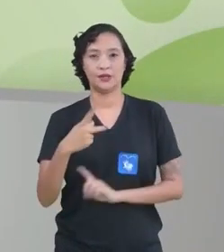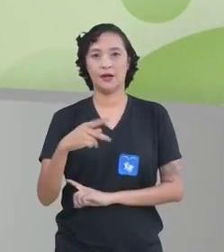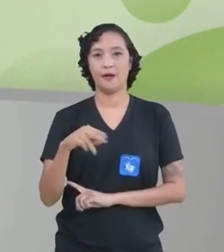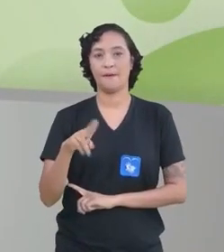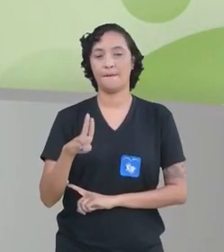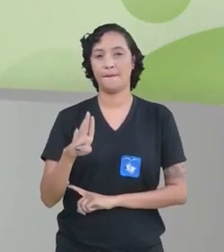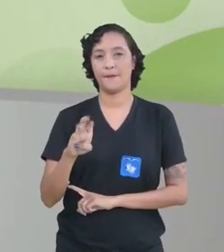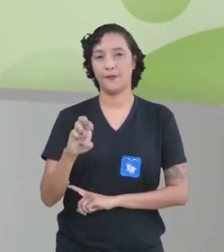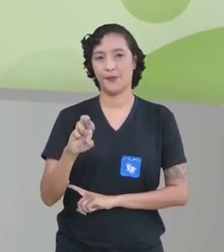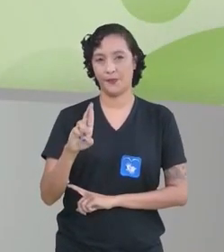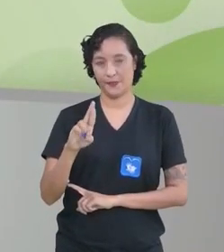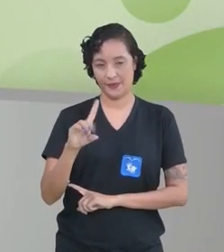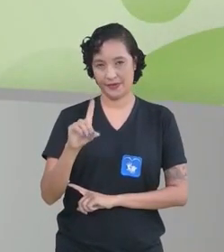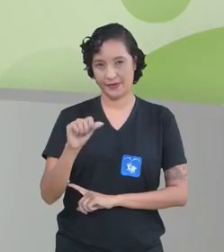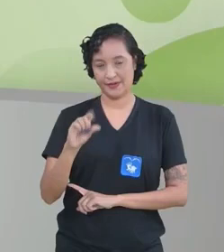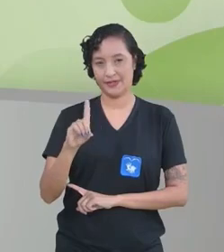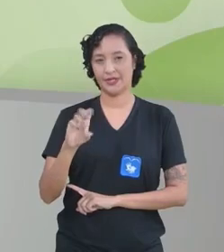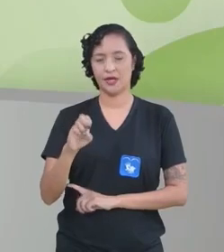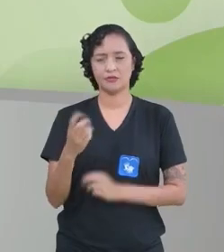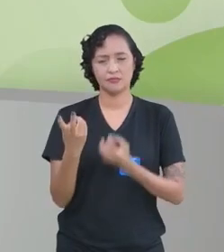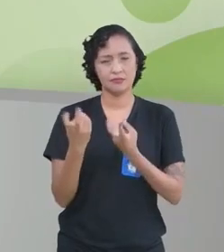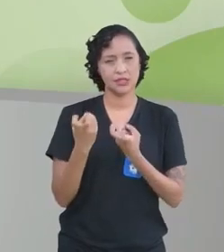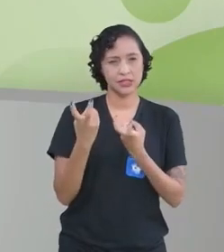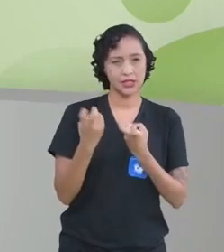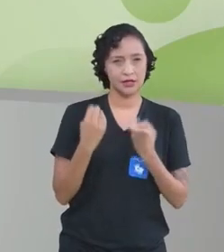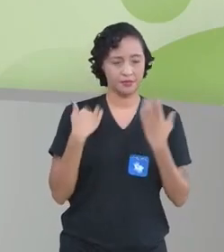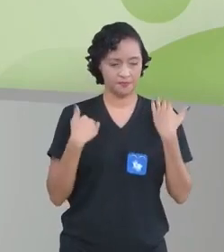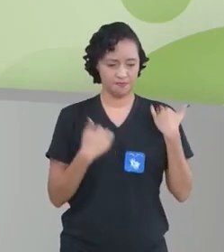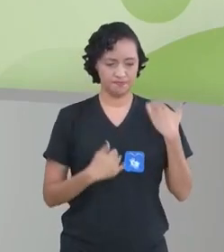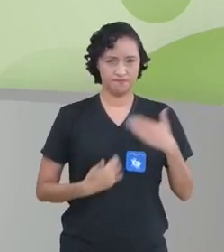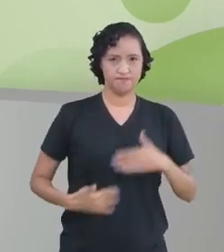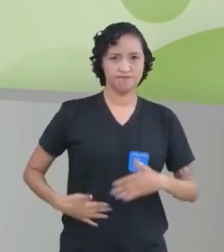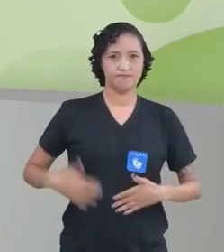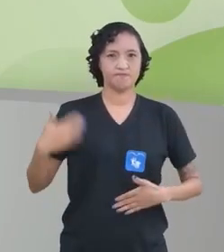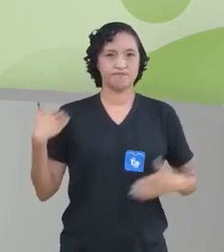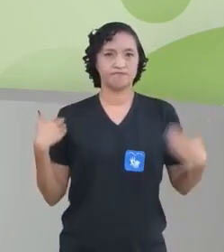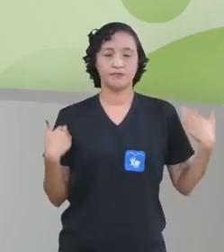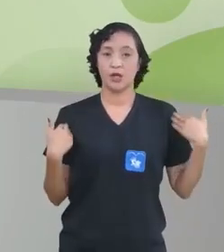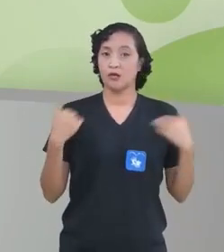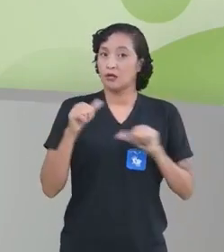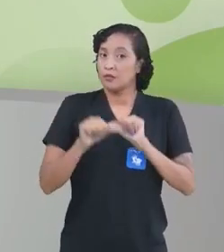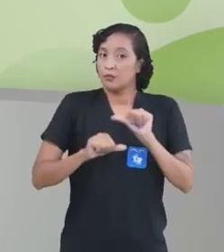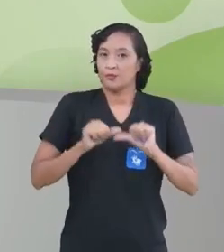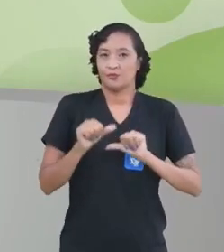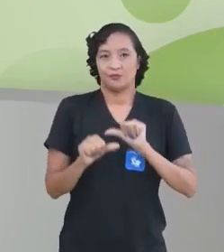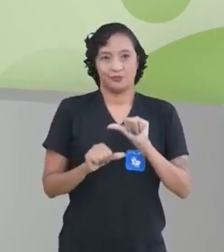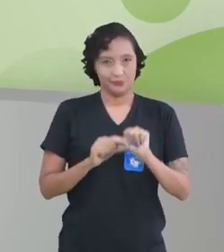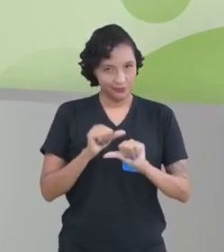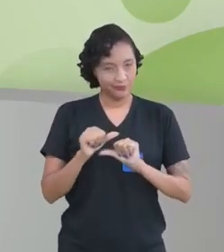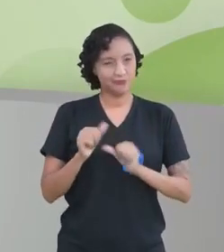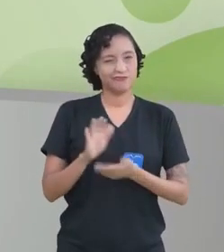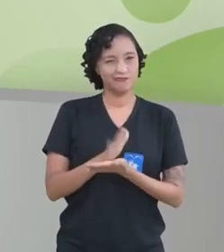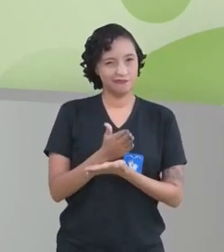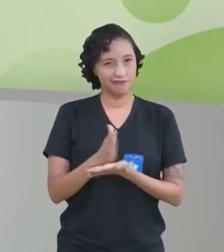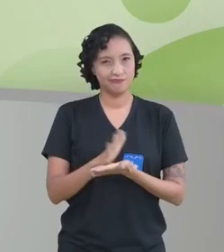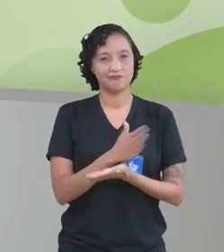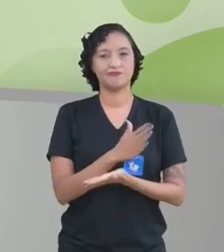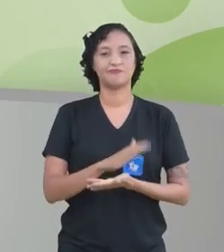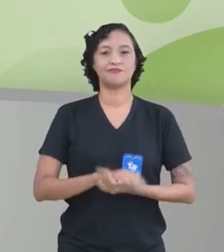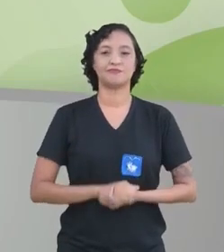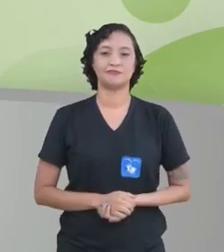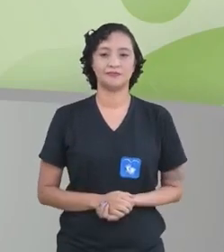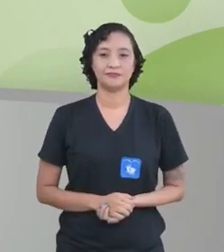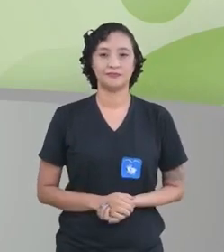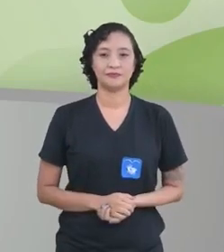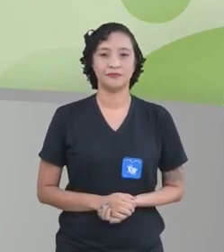vocês percebem que o corpo de vocês está passando por algumas mudanças. E